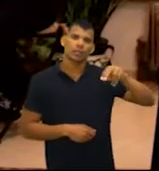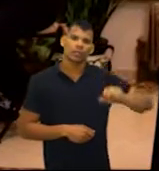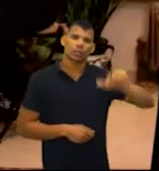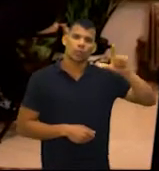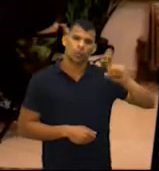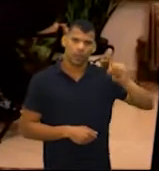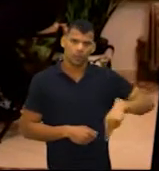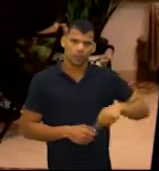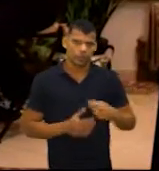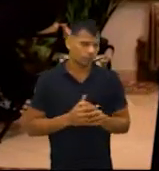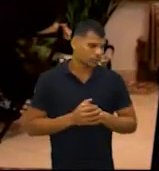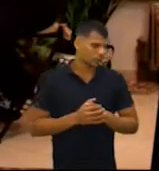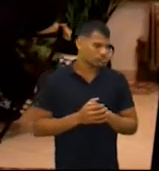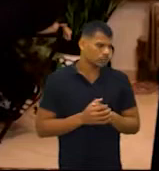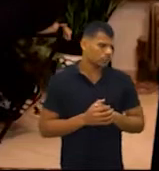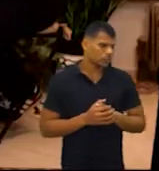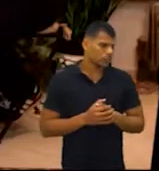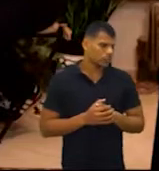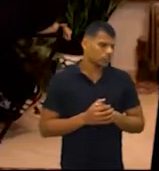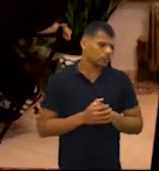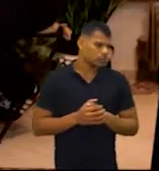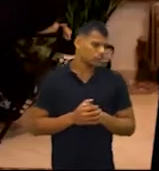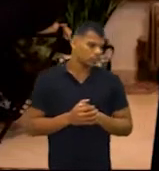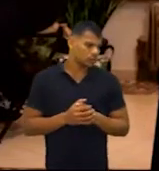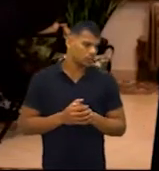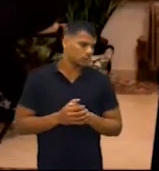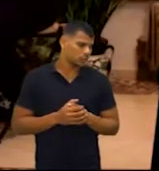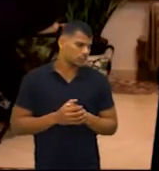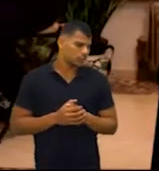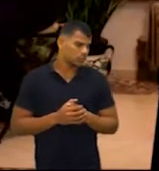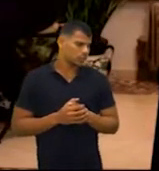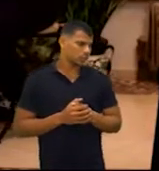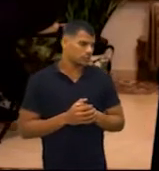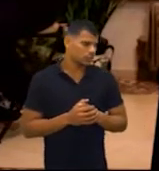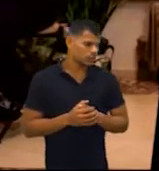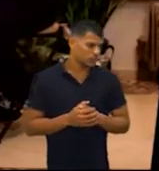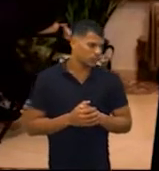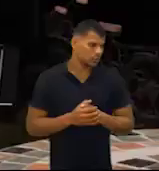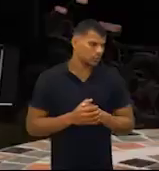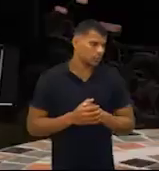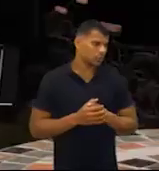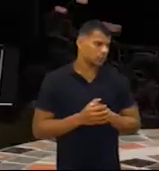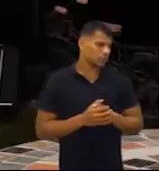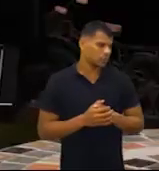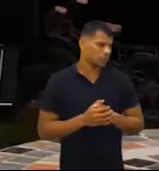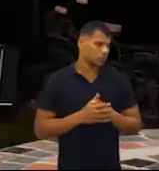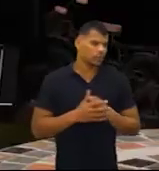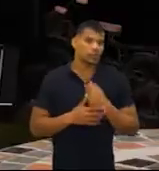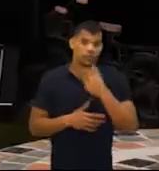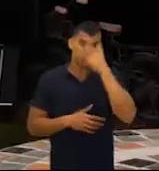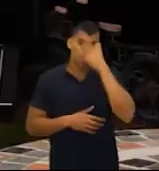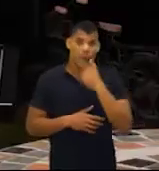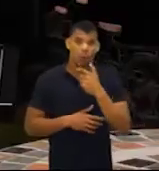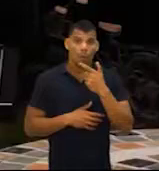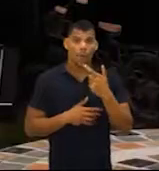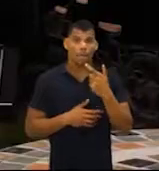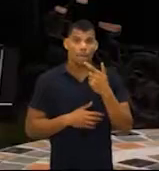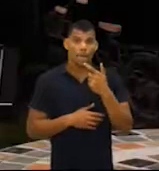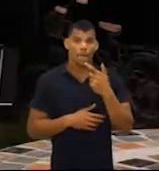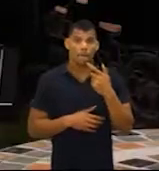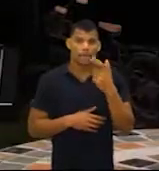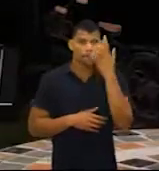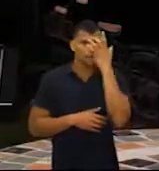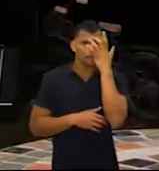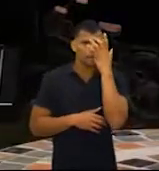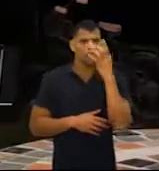nacional. O Eduardo Dussek é uma pessoa muito legal. Eu conheci nessa época. Brincadeira, eu fui lançado, se